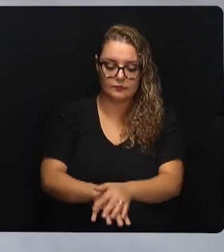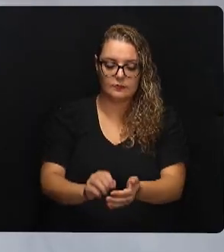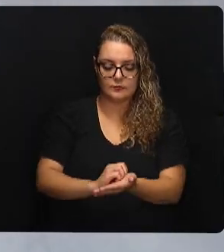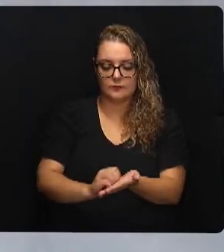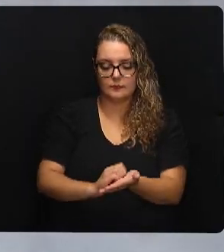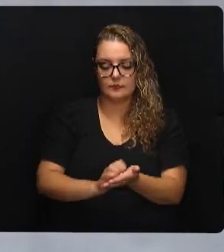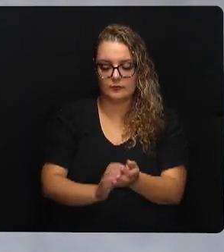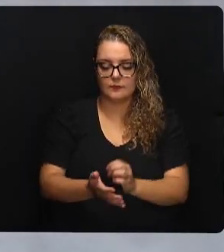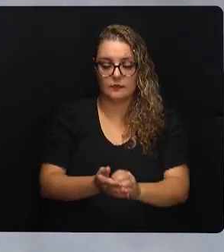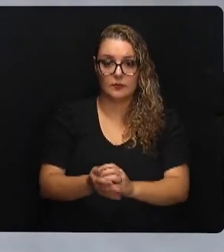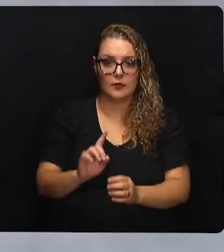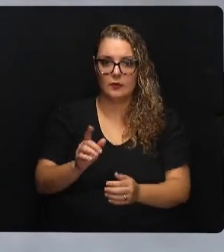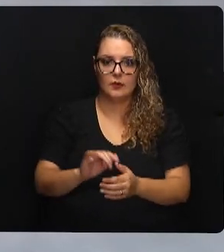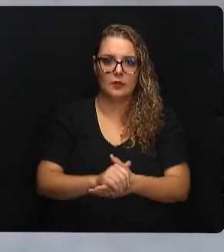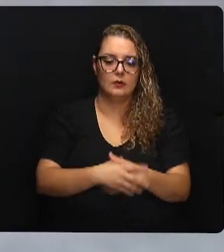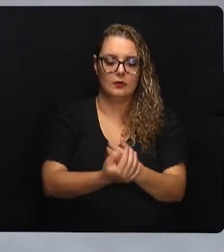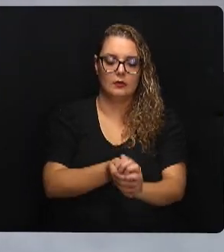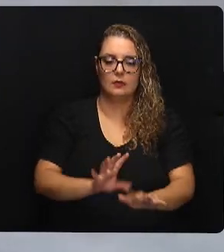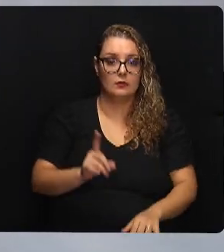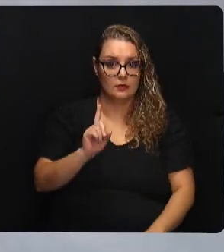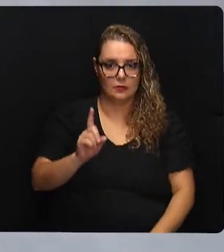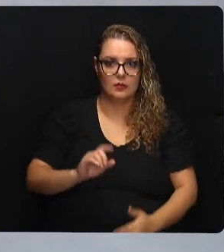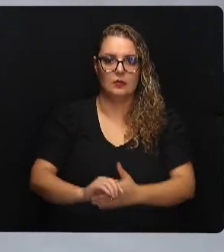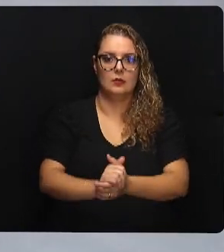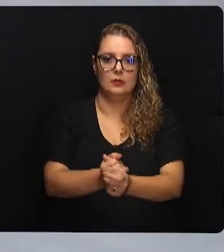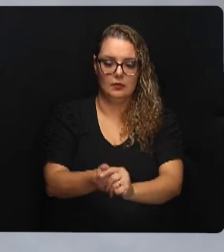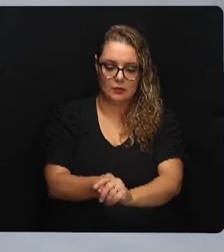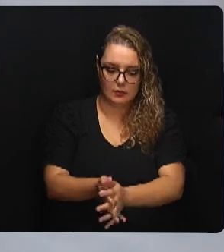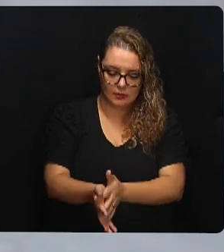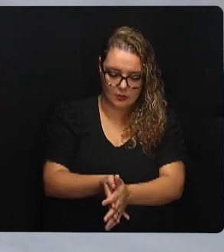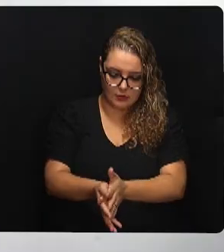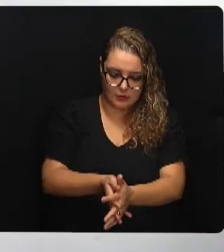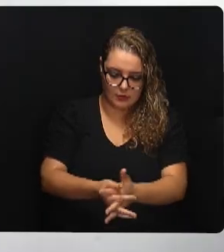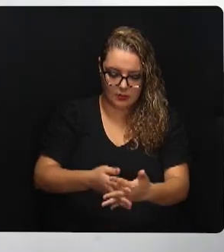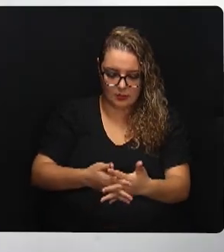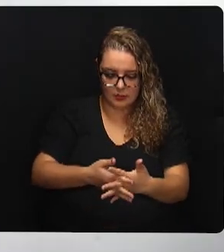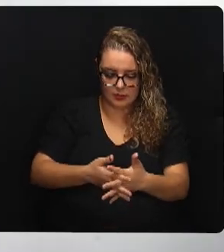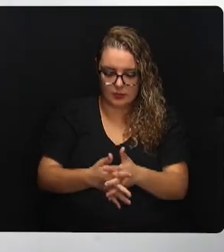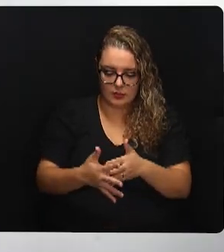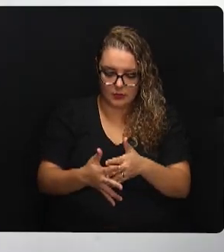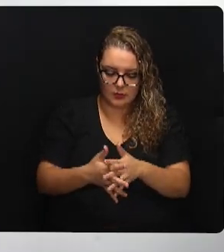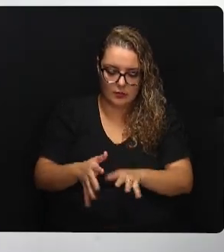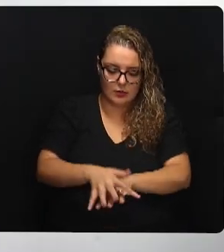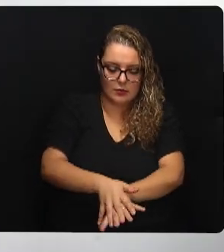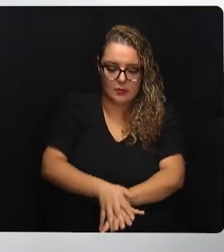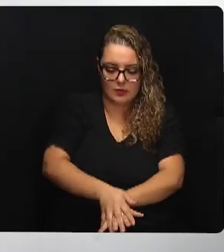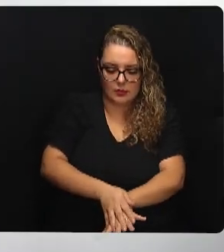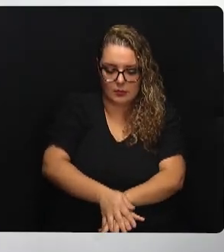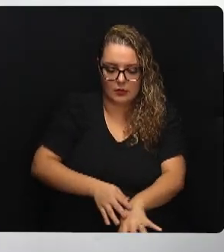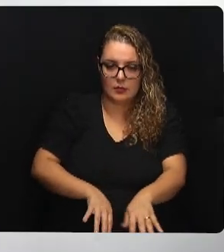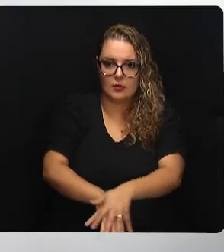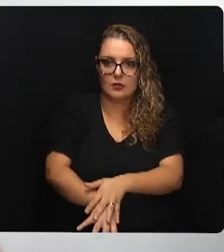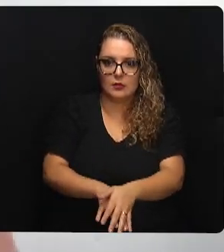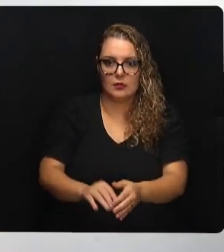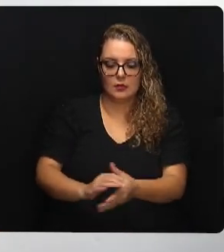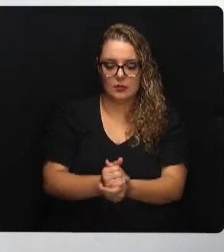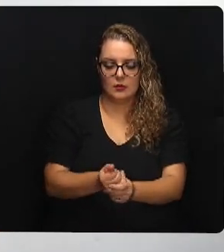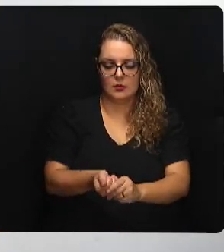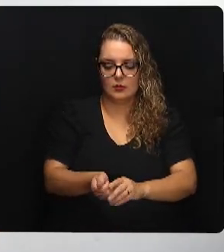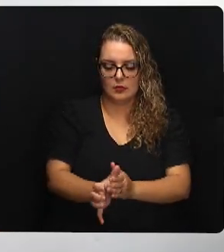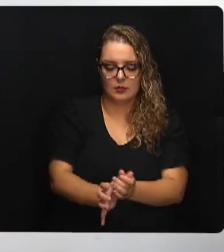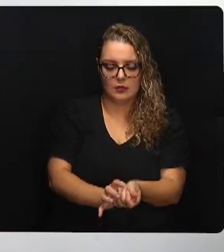sabão, né, não é só passar a mão, não, é lavar entre os dedos,